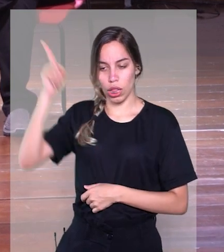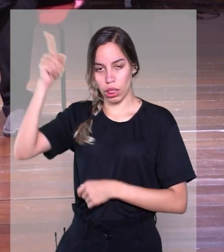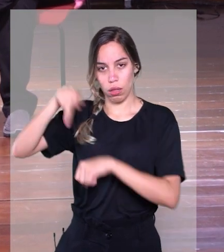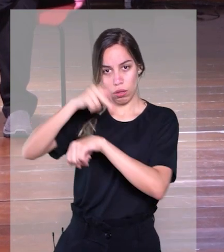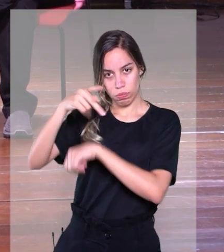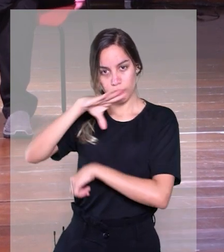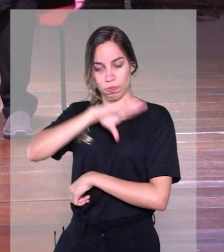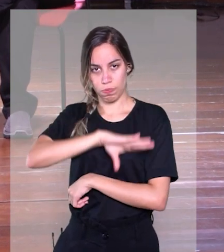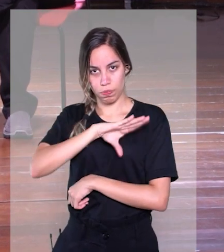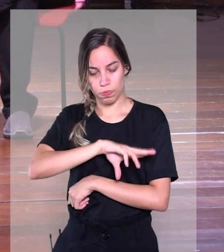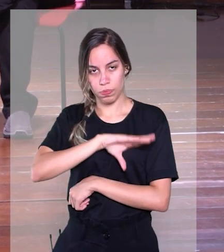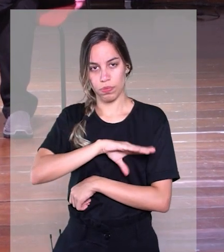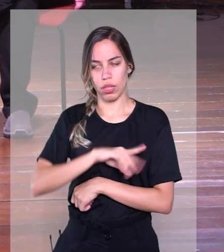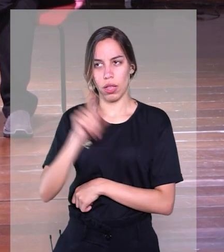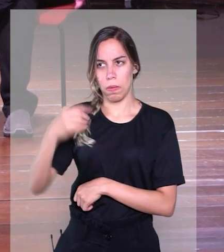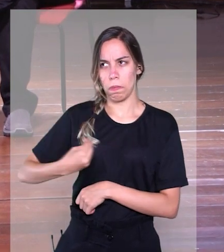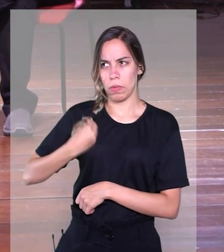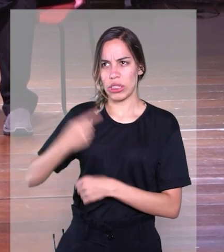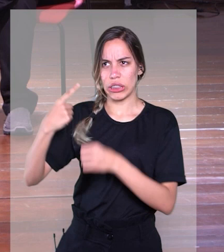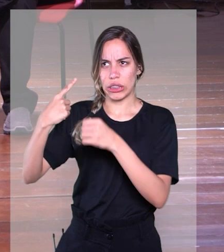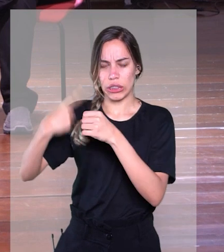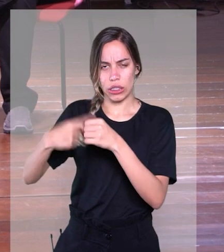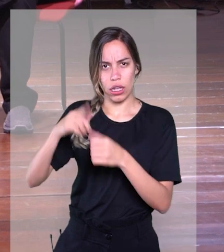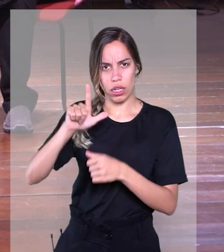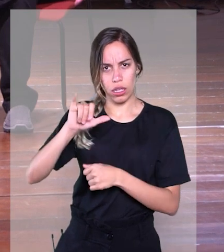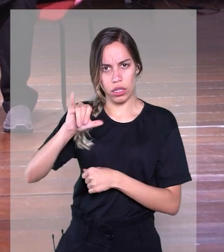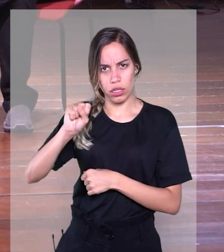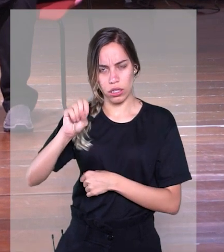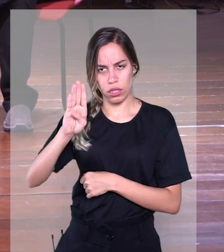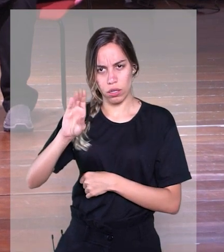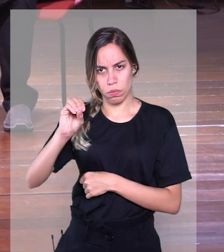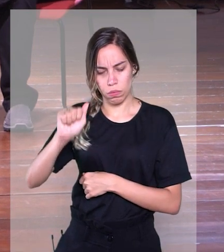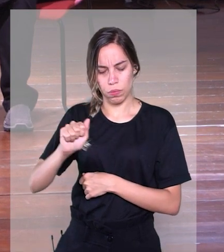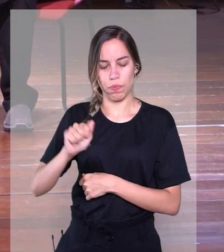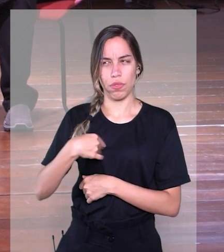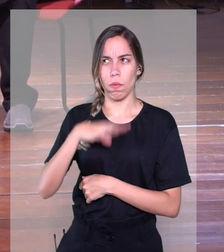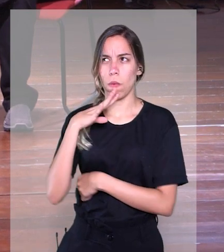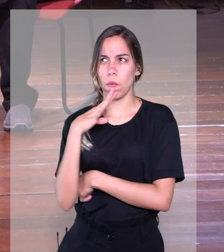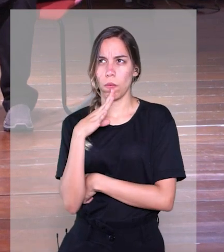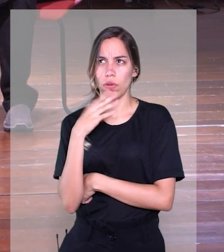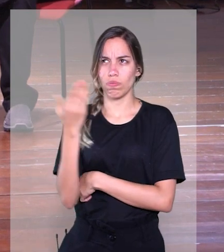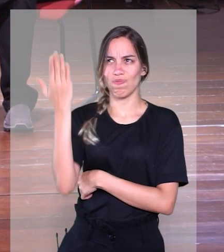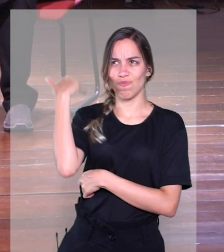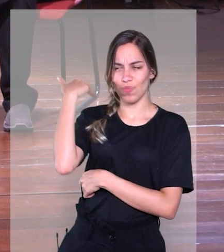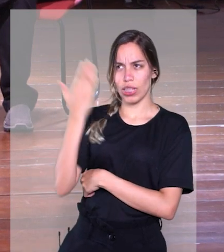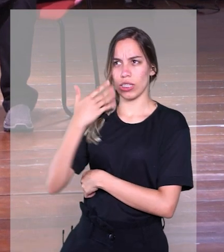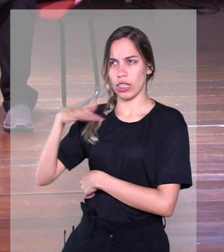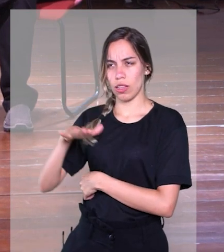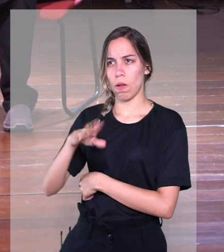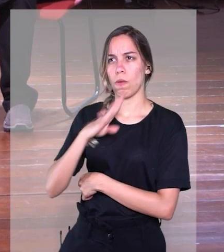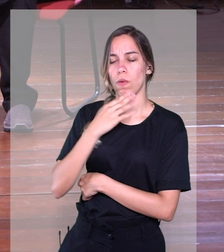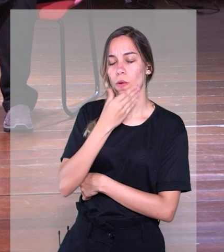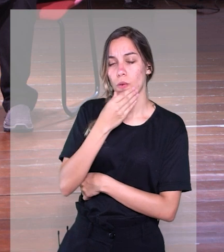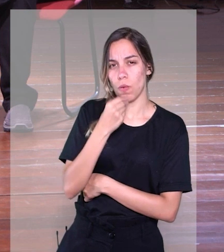tenho frequentado Lisboa, e eu conheço desde minha infância o embaixador